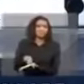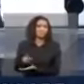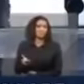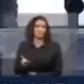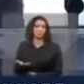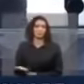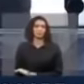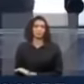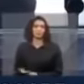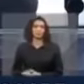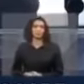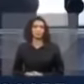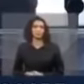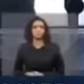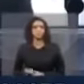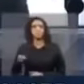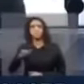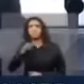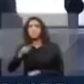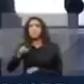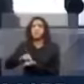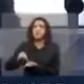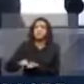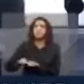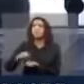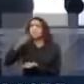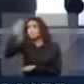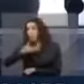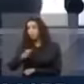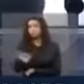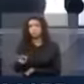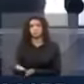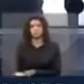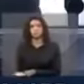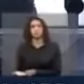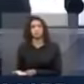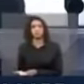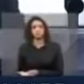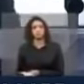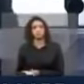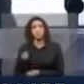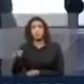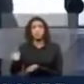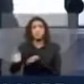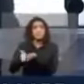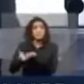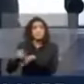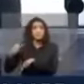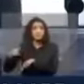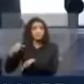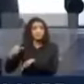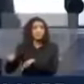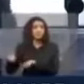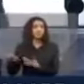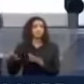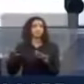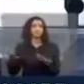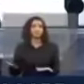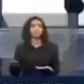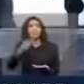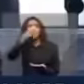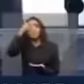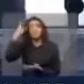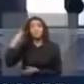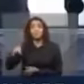as estimativas não têm comprovação oficial e as pesquisas são notadamente assinadas por